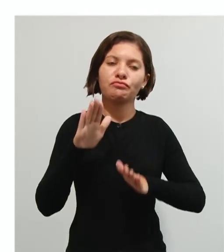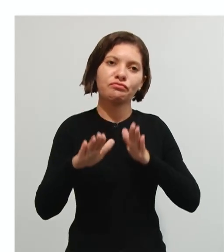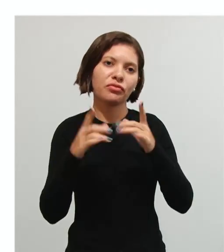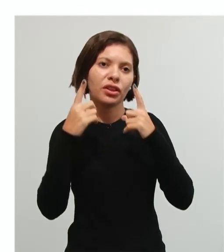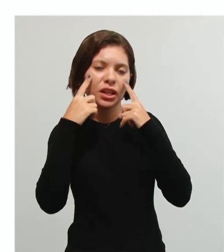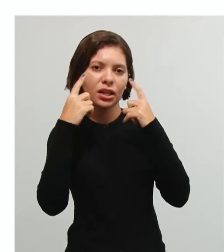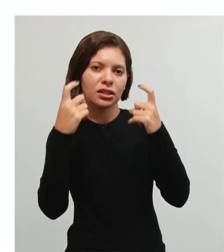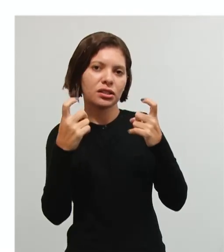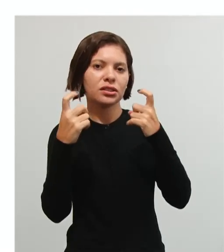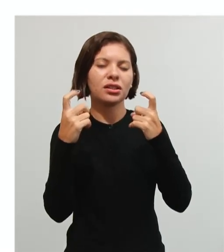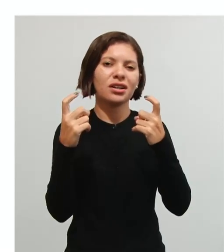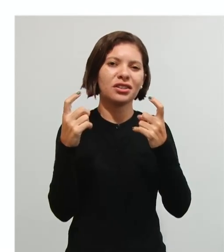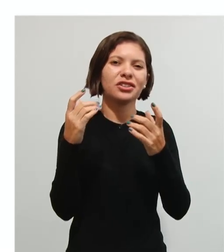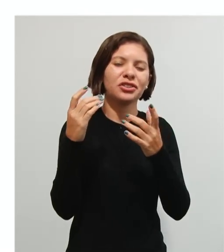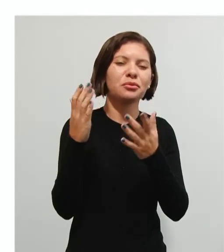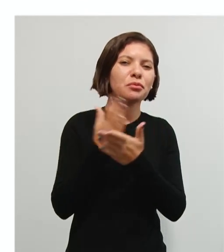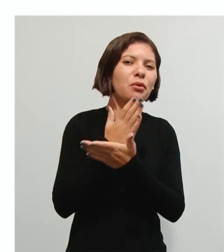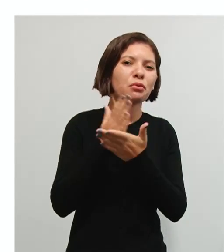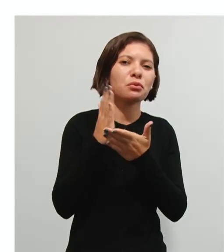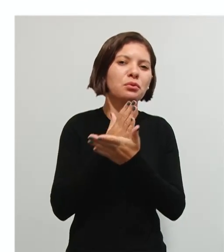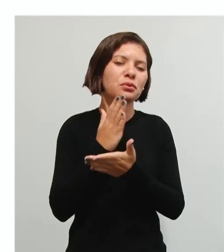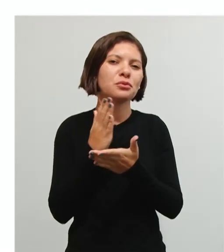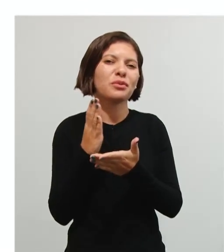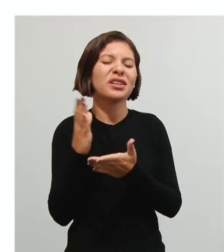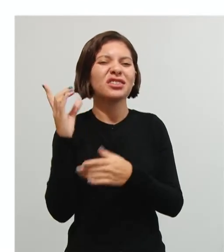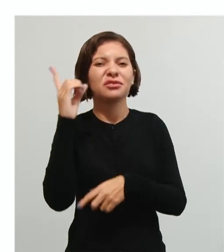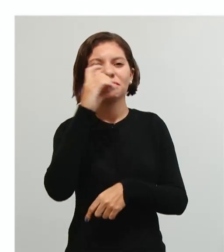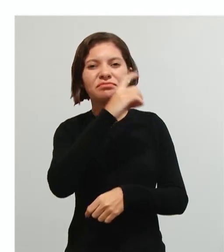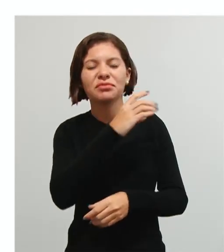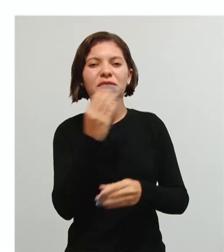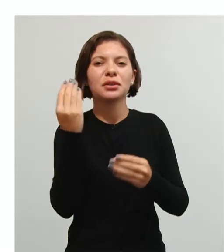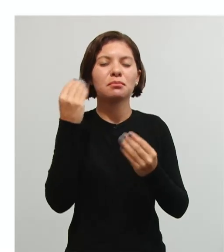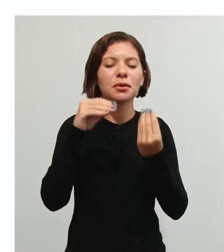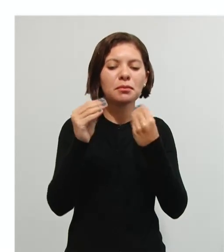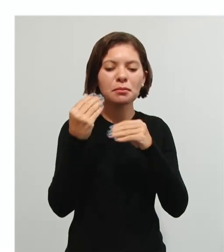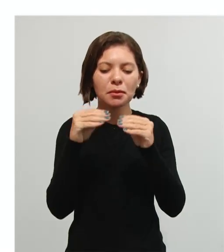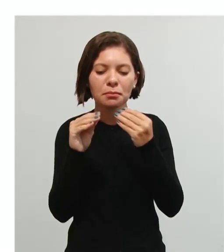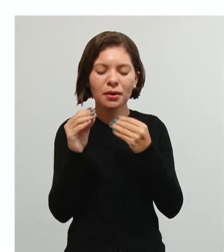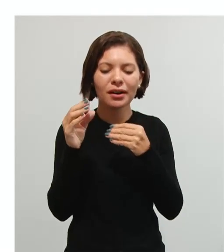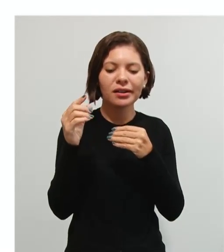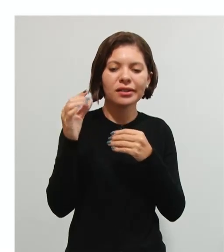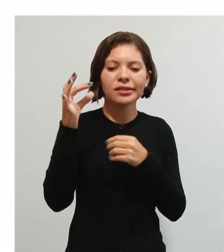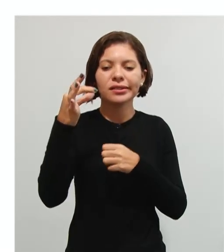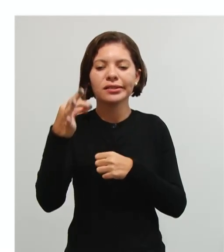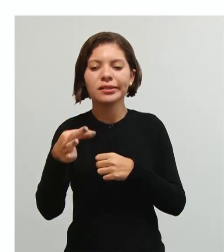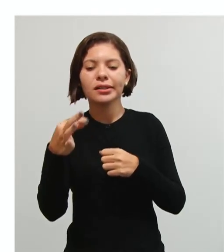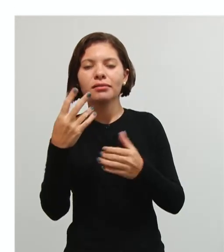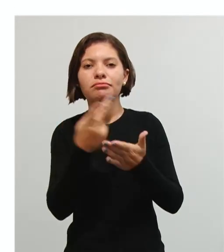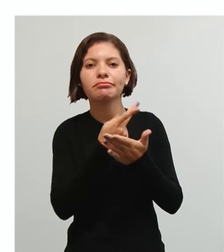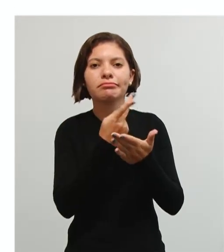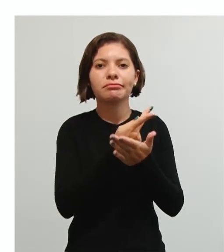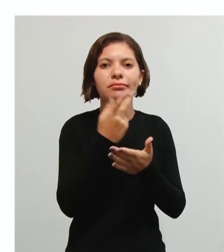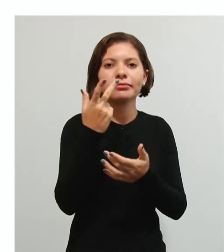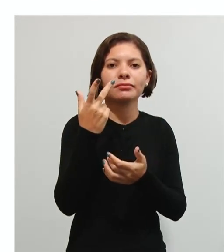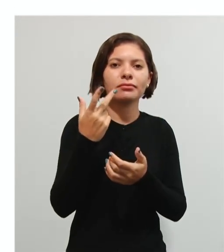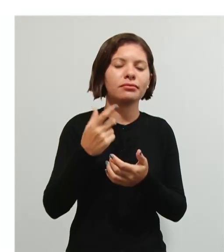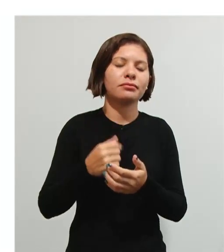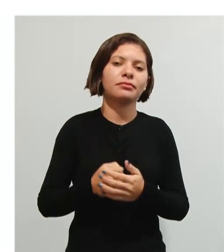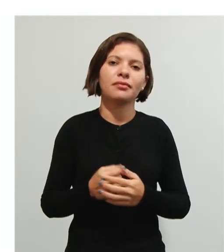para outros, mas é complicado de você colocar essas questões de certo ou errado como questões científicas.